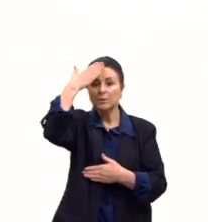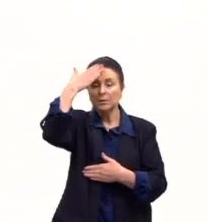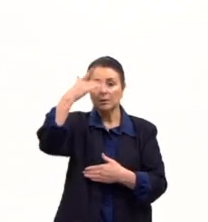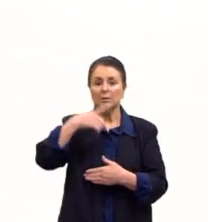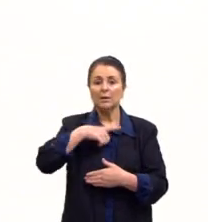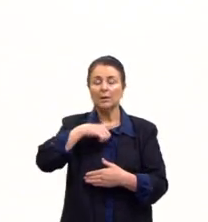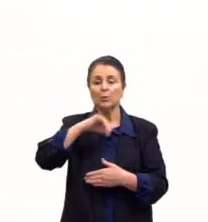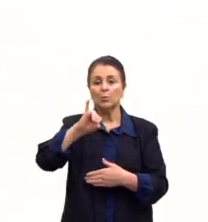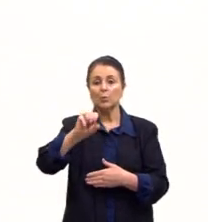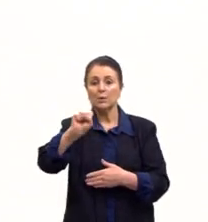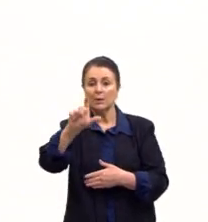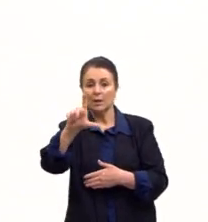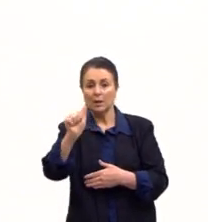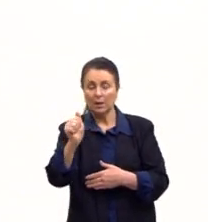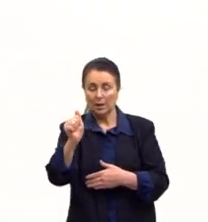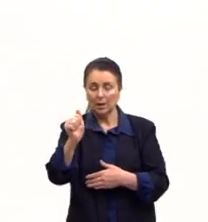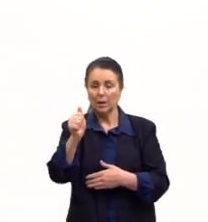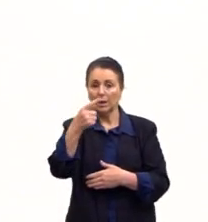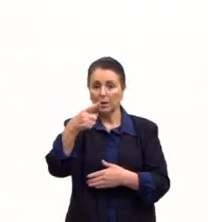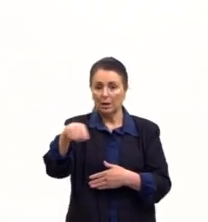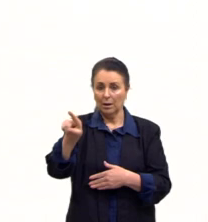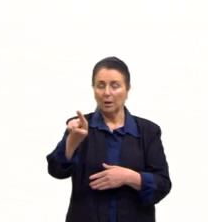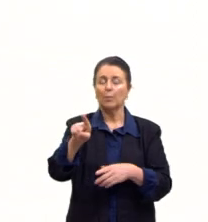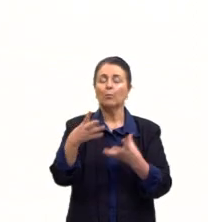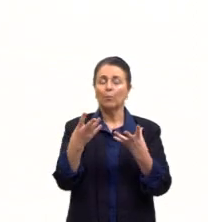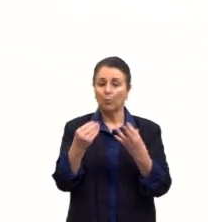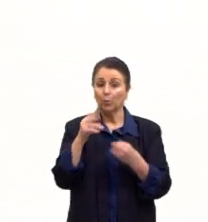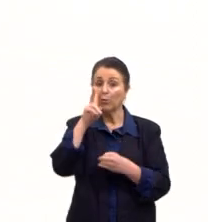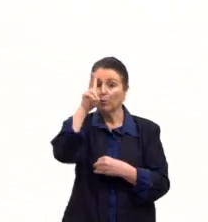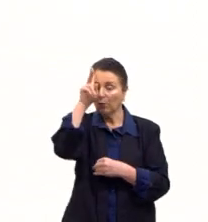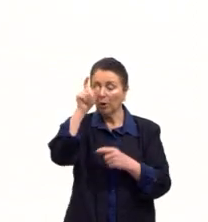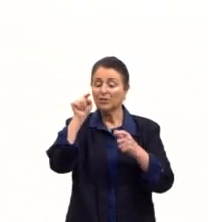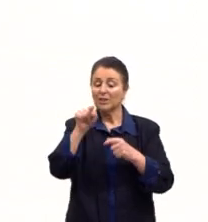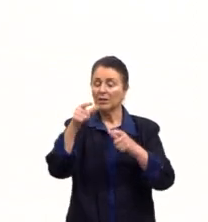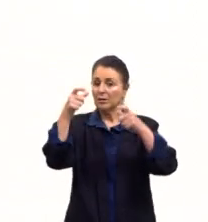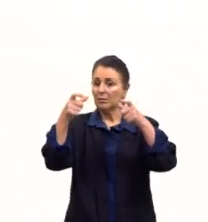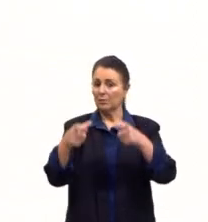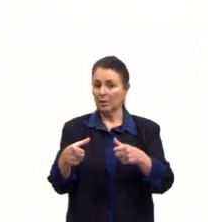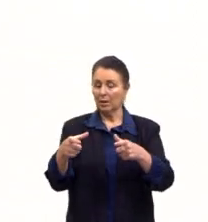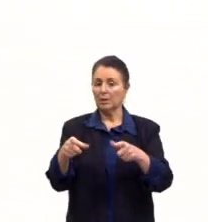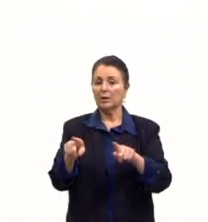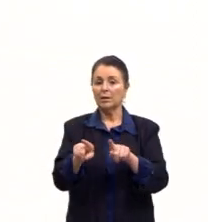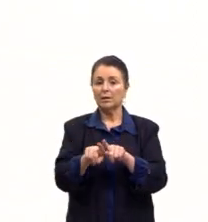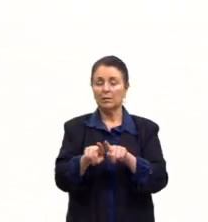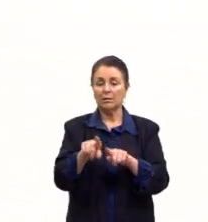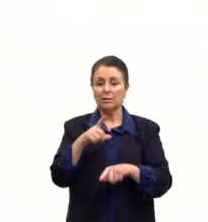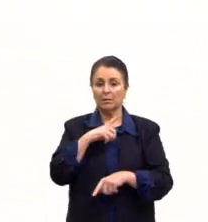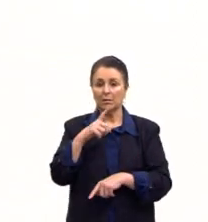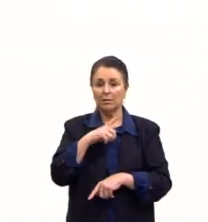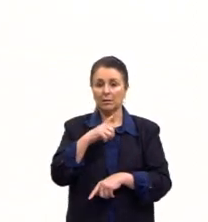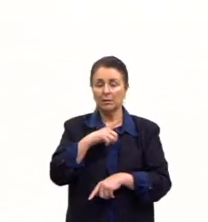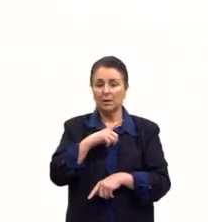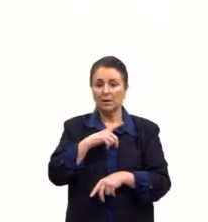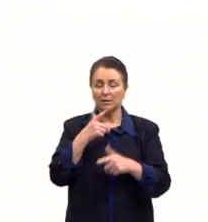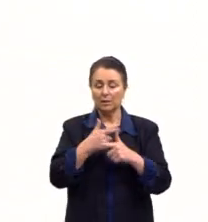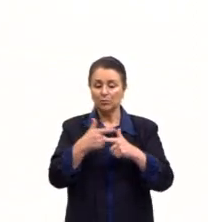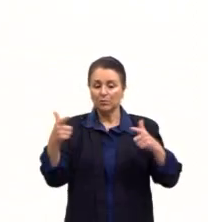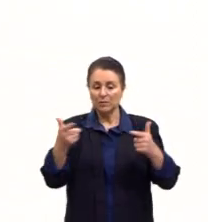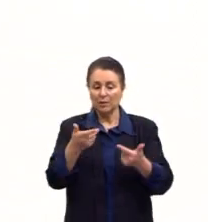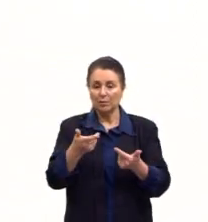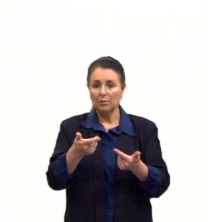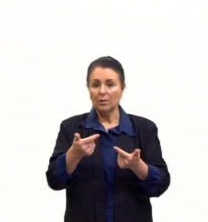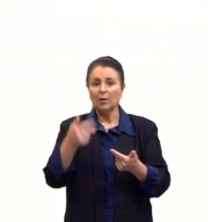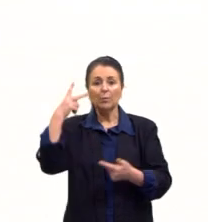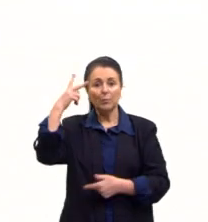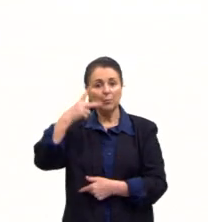Islã muito forte né o Islamismo muito forte nessa nesse local e aí então tu vai ter justamente essa essa divisão